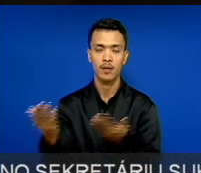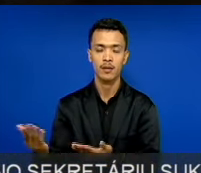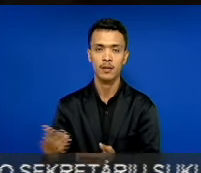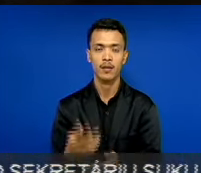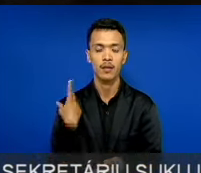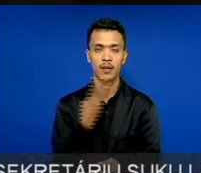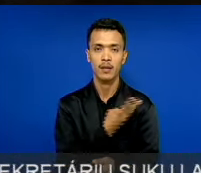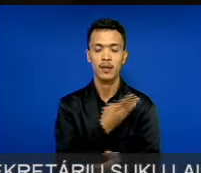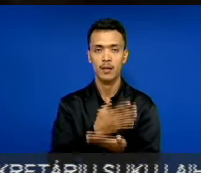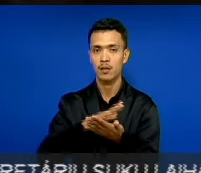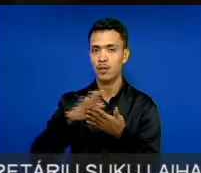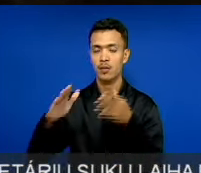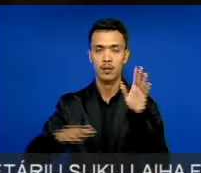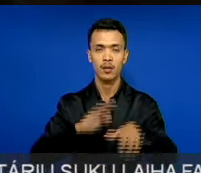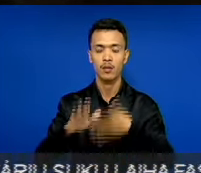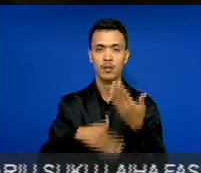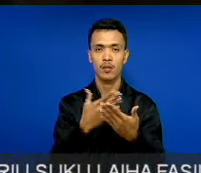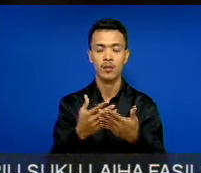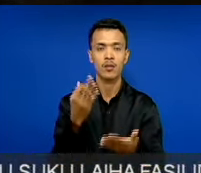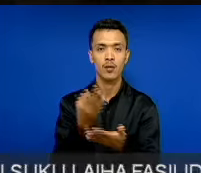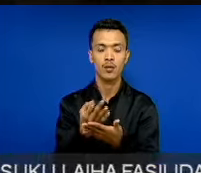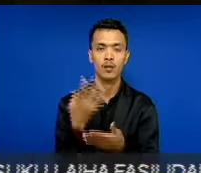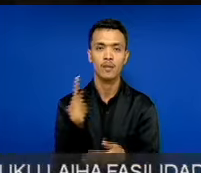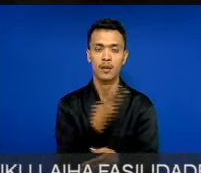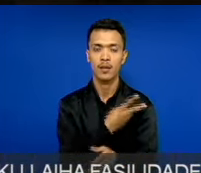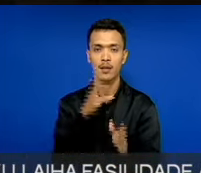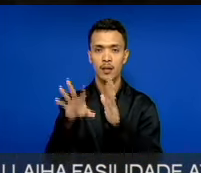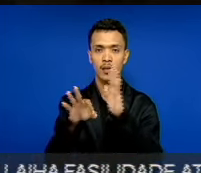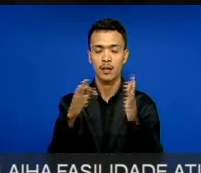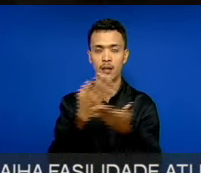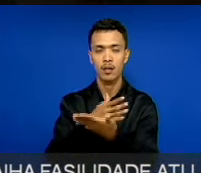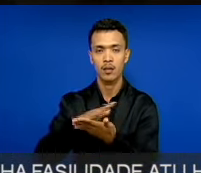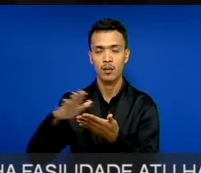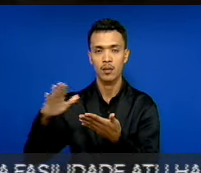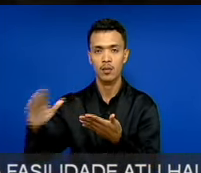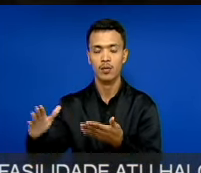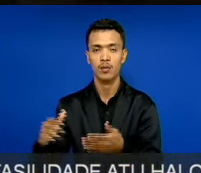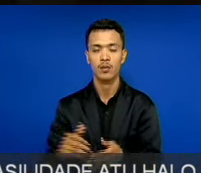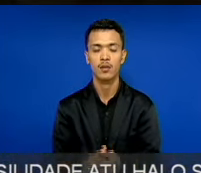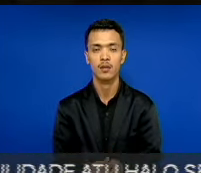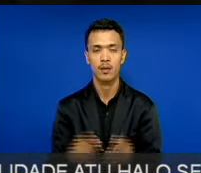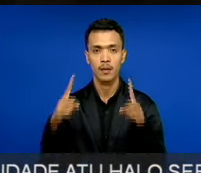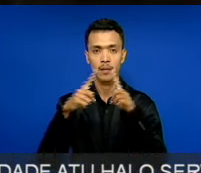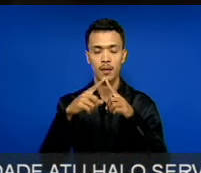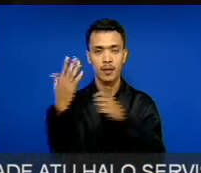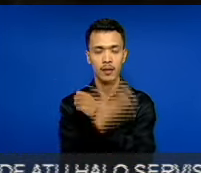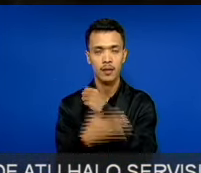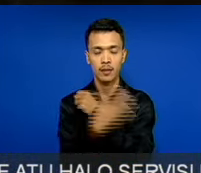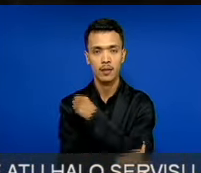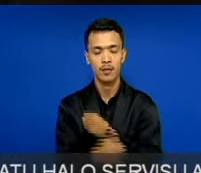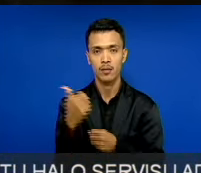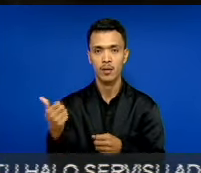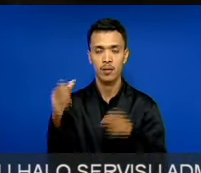tu só se voa todo. Ou seja, tu olha bem da reta, a tu só se vale muito bem para outro raio quando ele